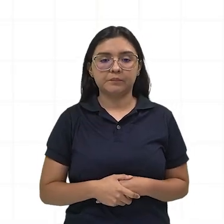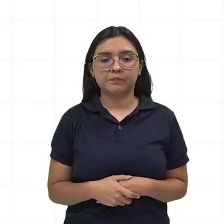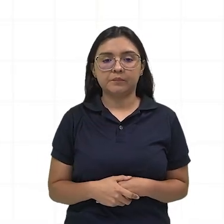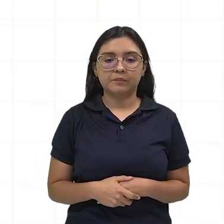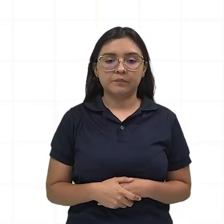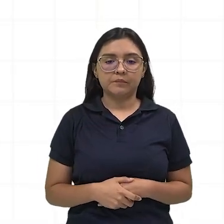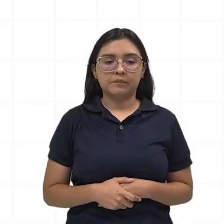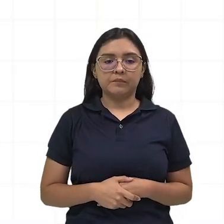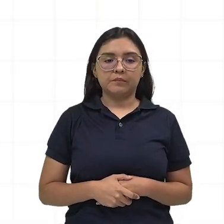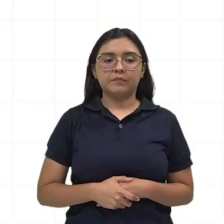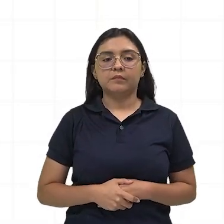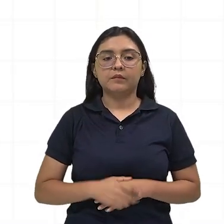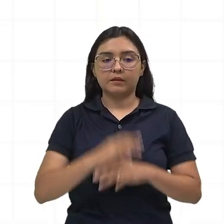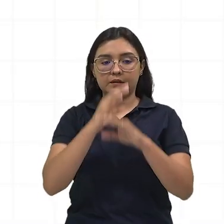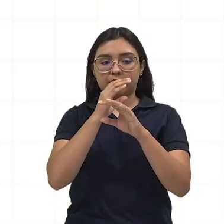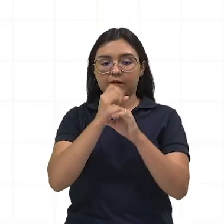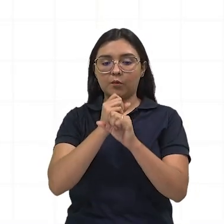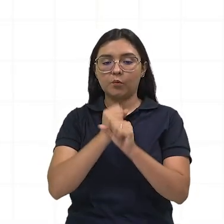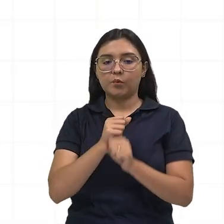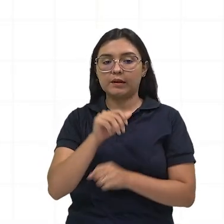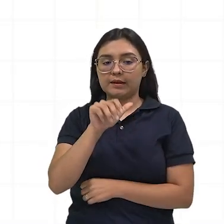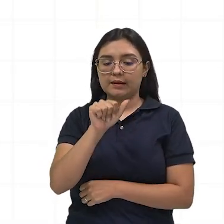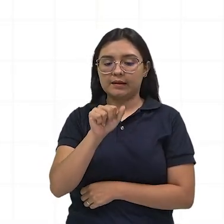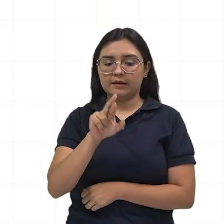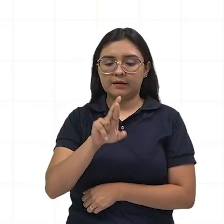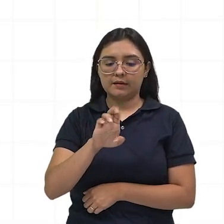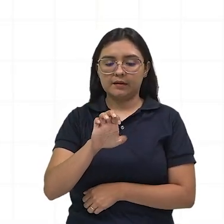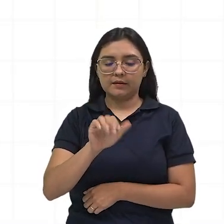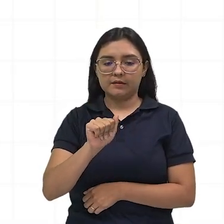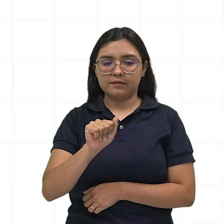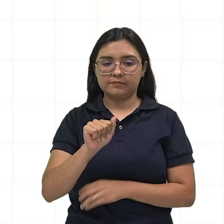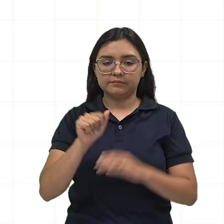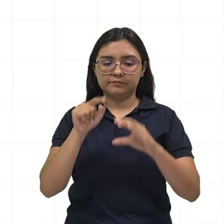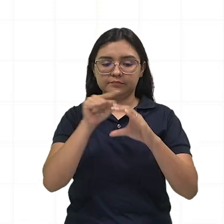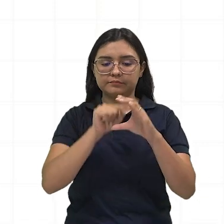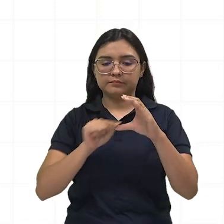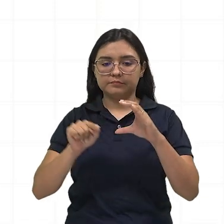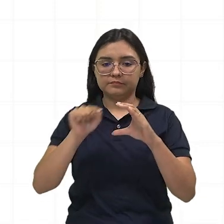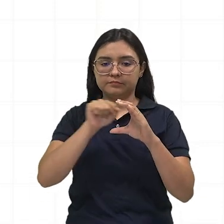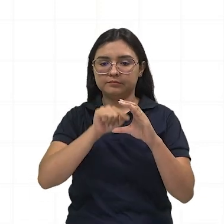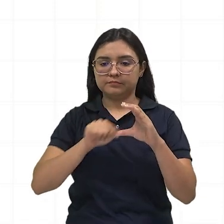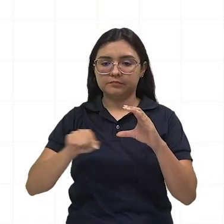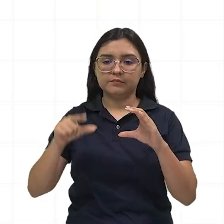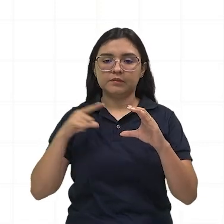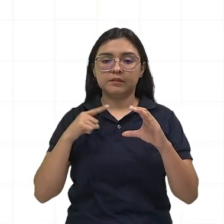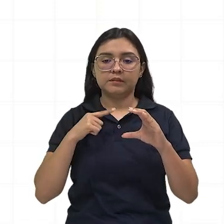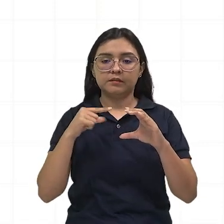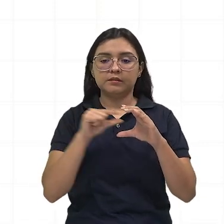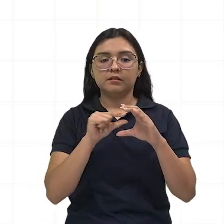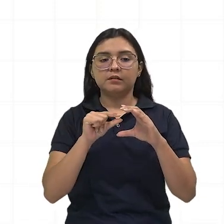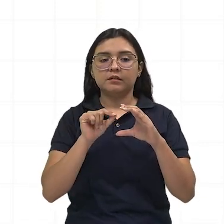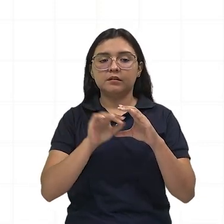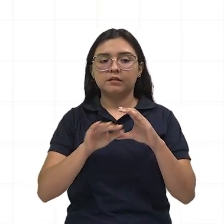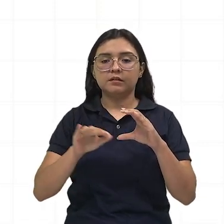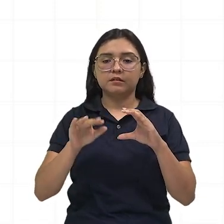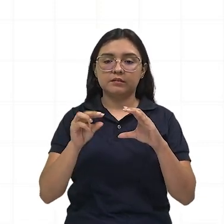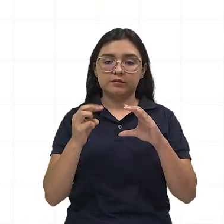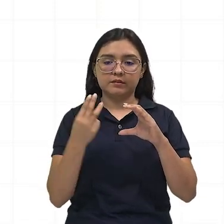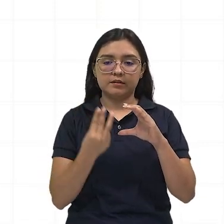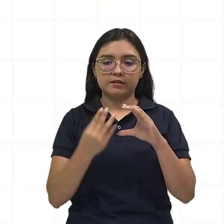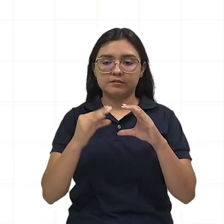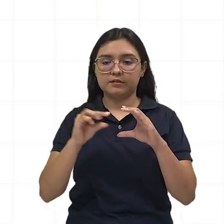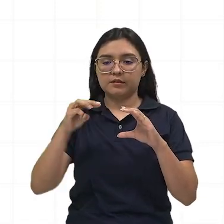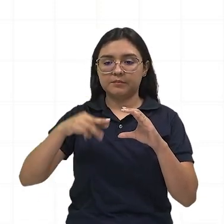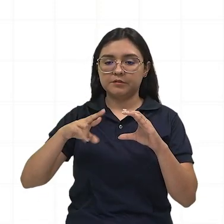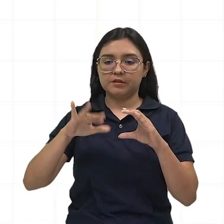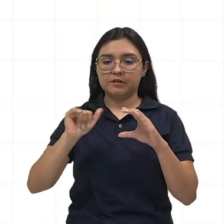Calcule a área de um círculo que apresenta 3 centímetros de raio. Então,